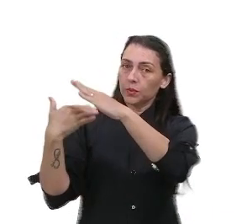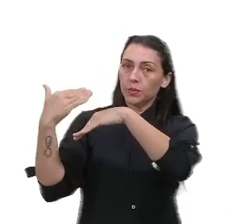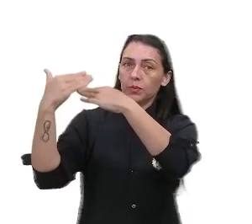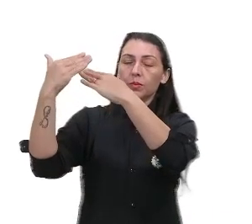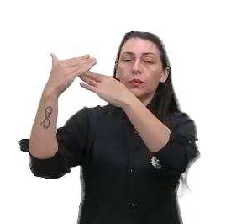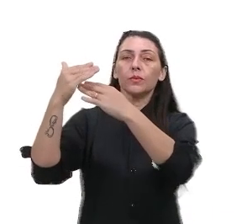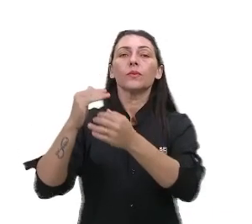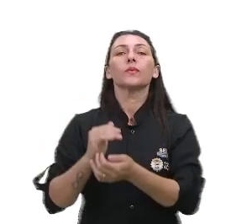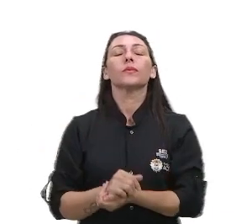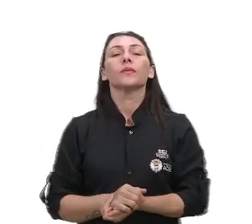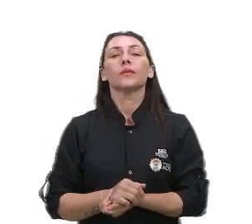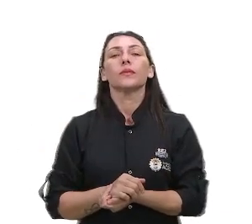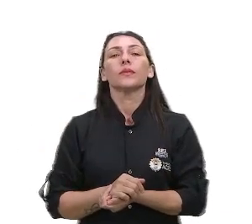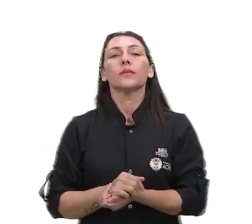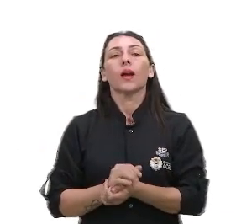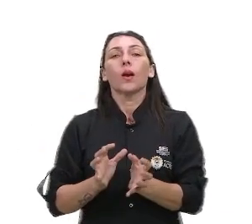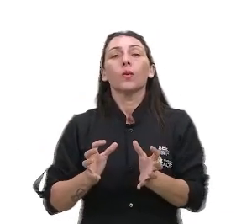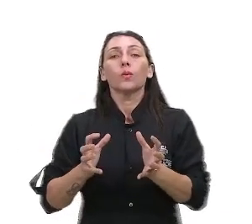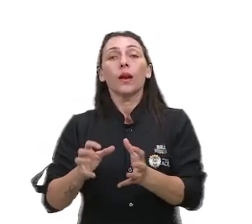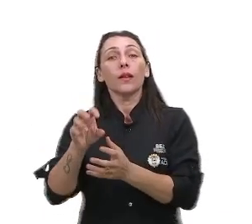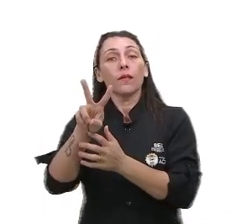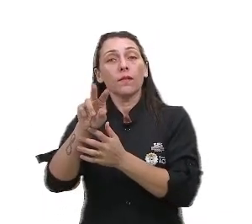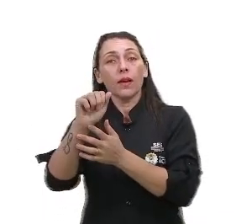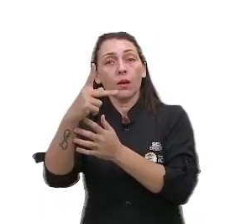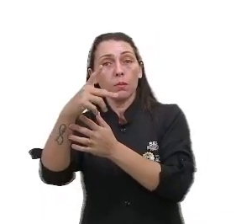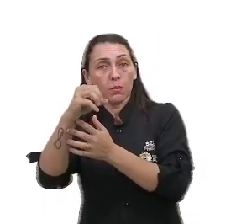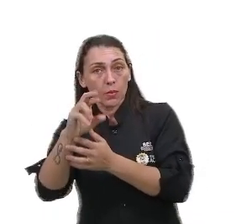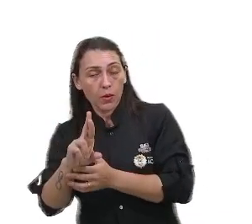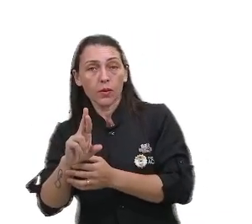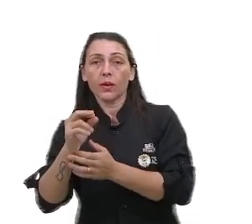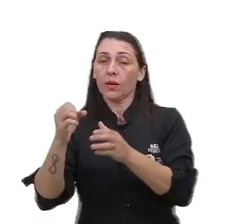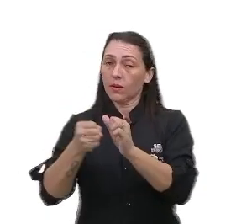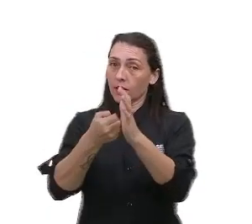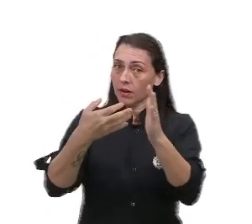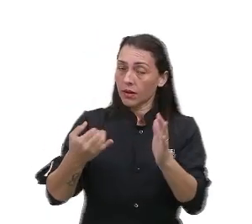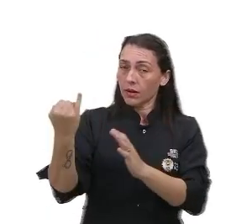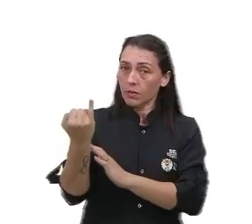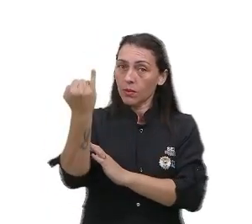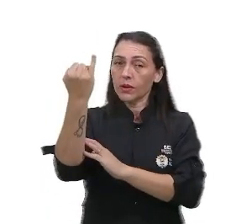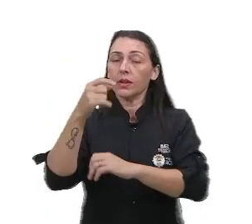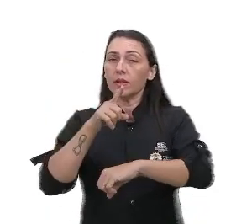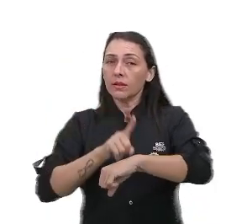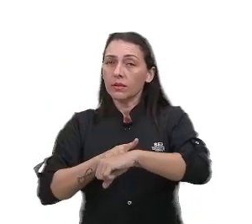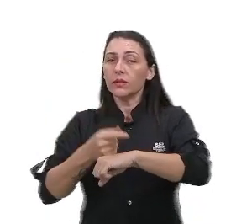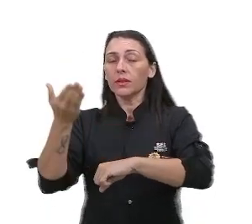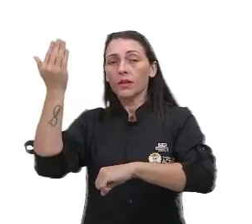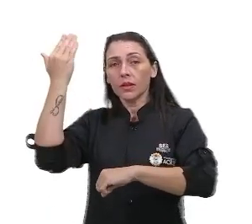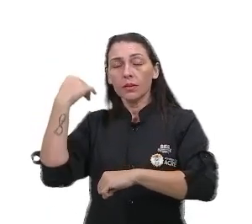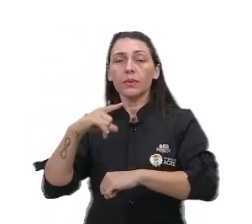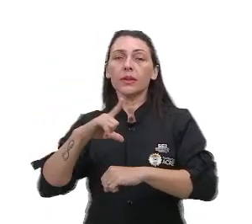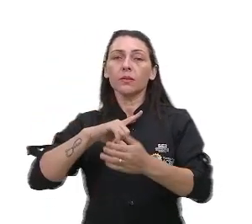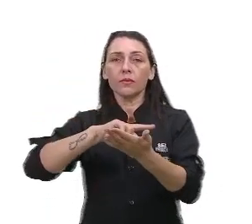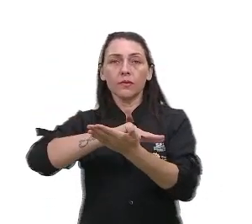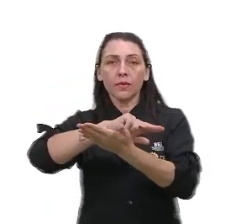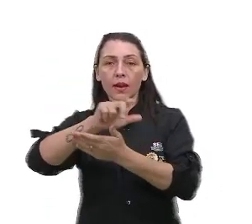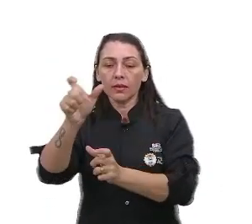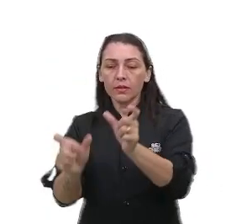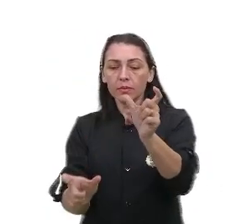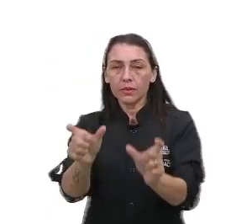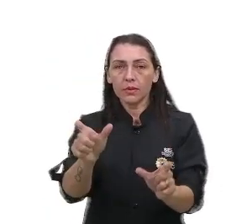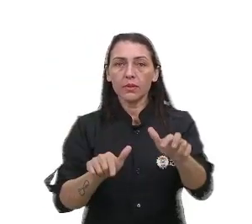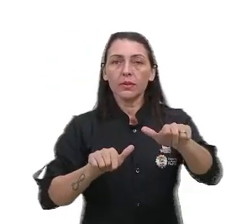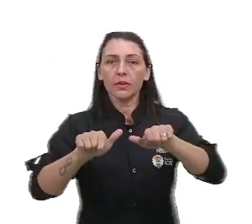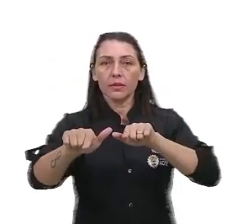aqui da chamada máquina a vapor, que é uma característica importante dessa época. Aqui nós temos vários